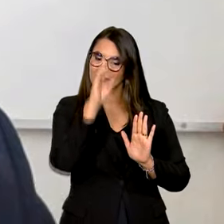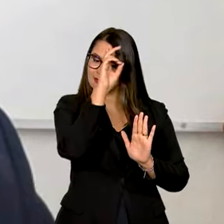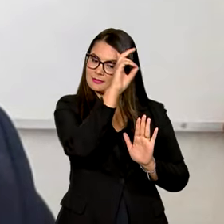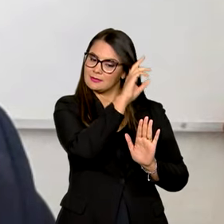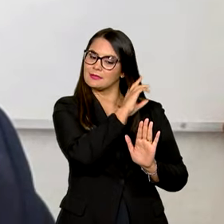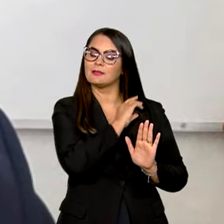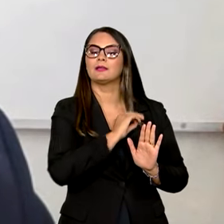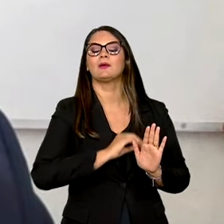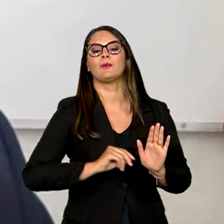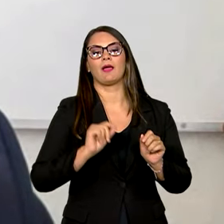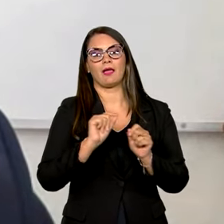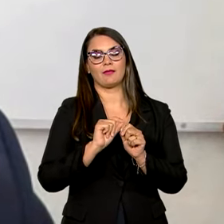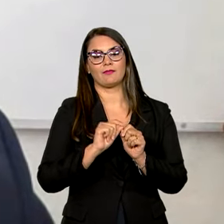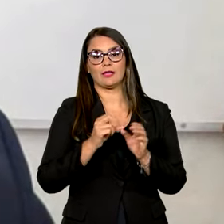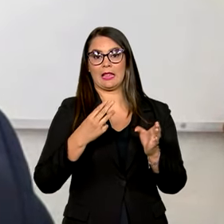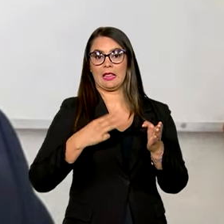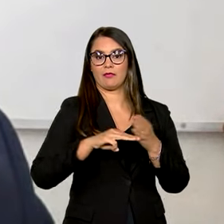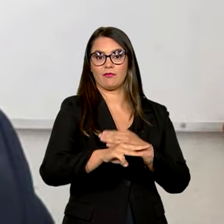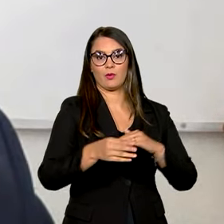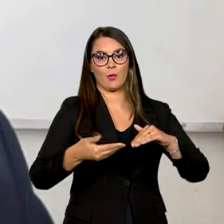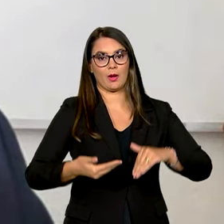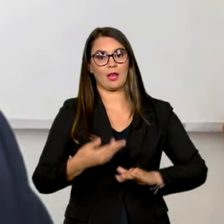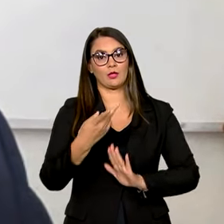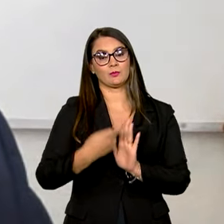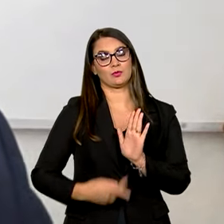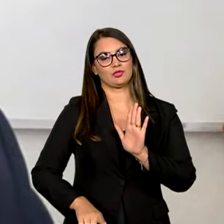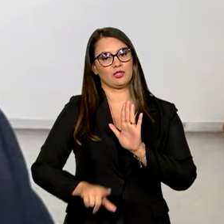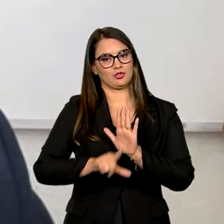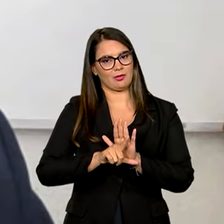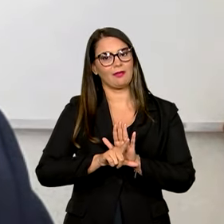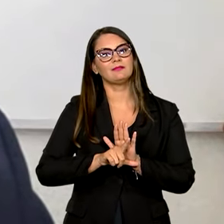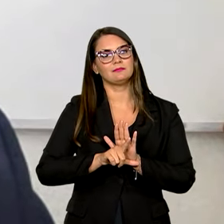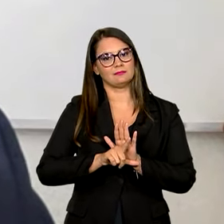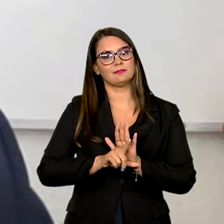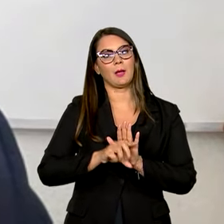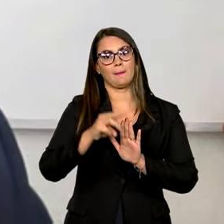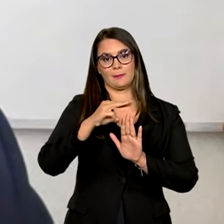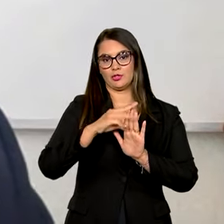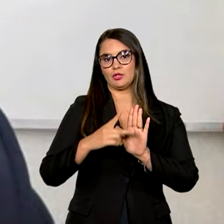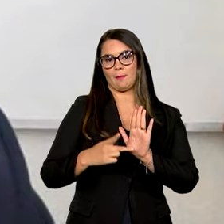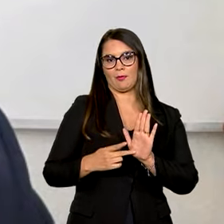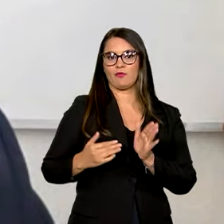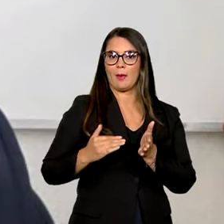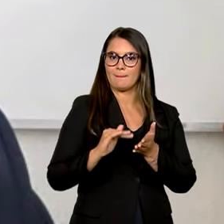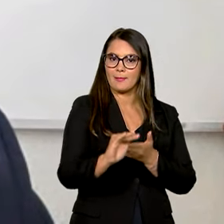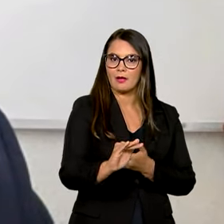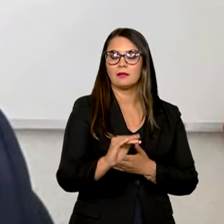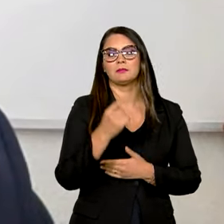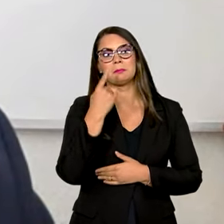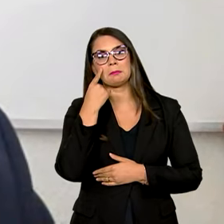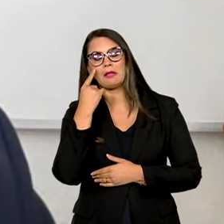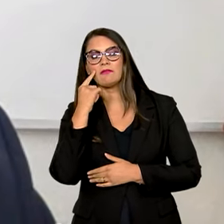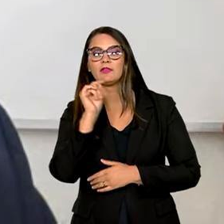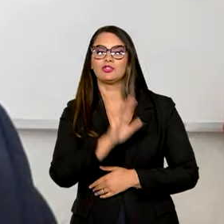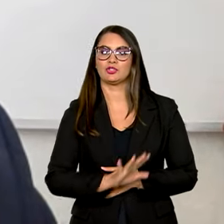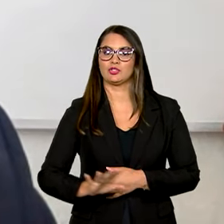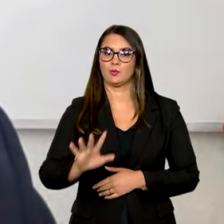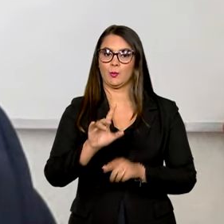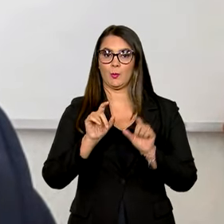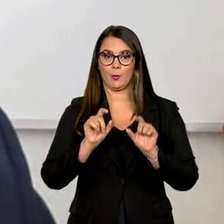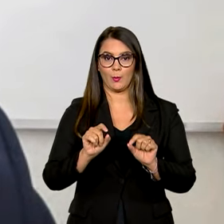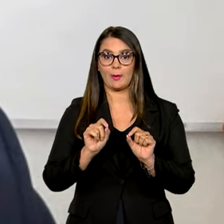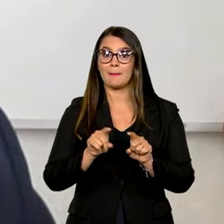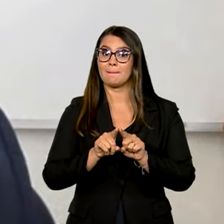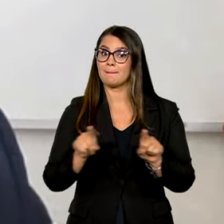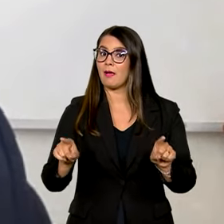feita por meio do envio pro congresso do projeto de lei de uma Medida Provisória que regulamentam em linhas Gerais mas